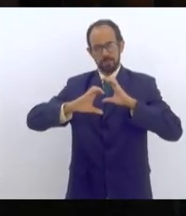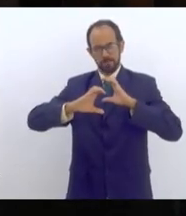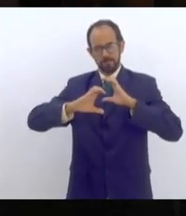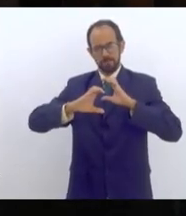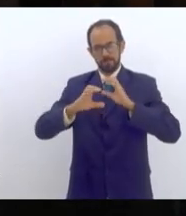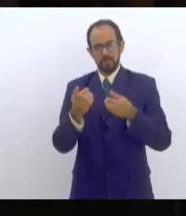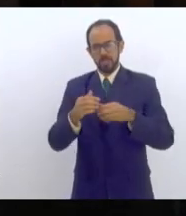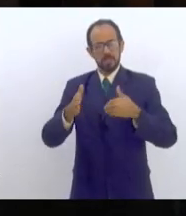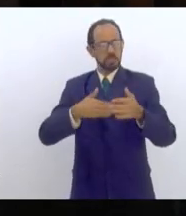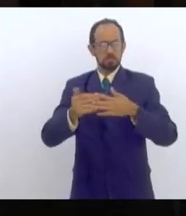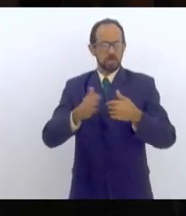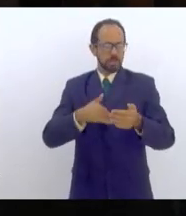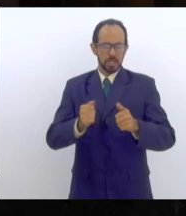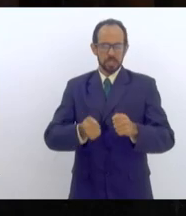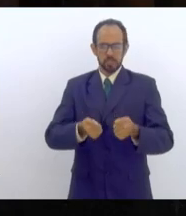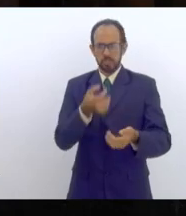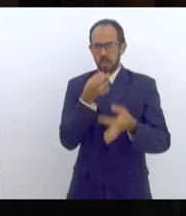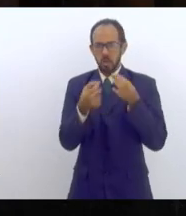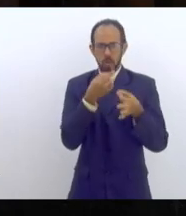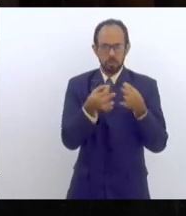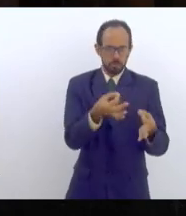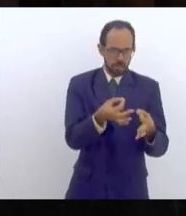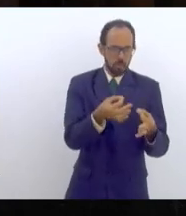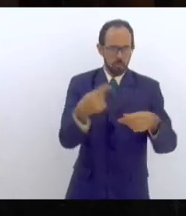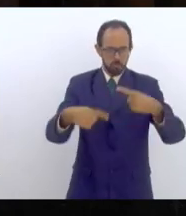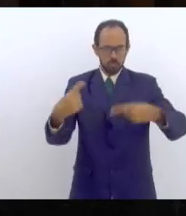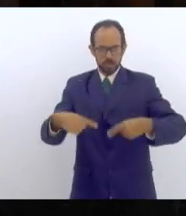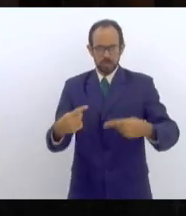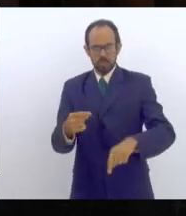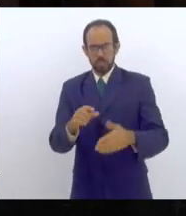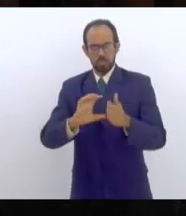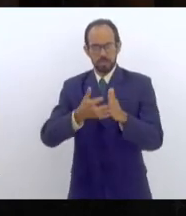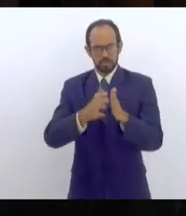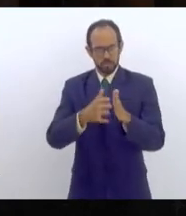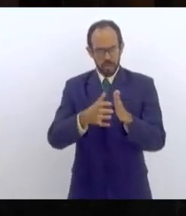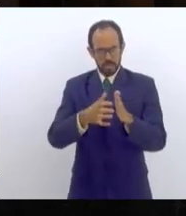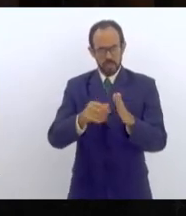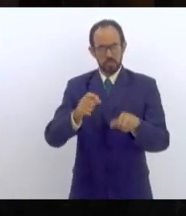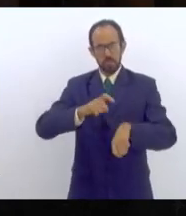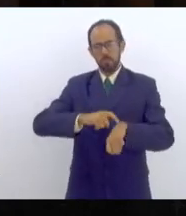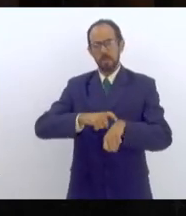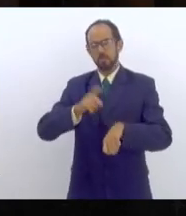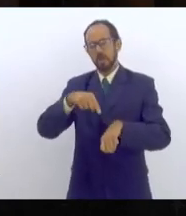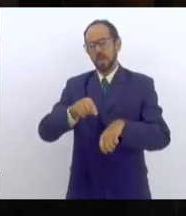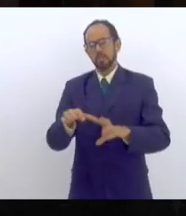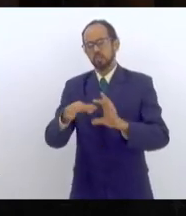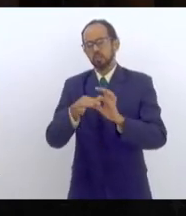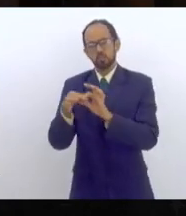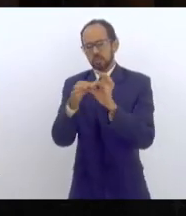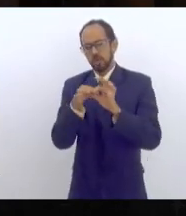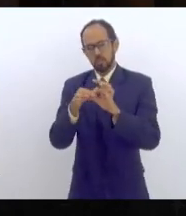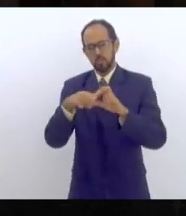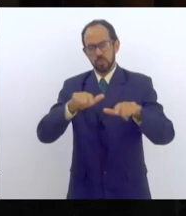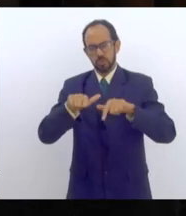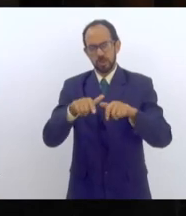empenhado em dialogar e integrar, independente do espectro político partidário. O momento é de união e de trabalhar em